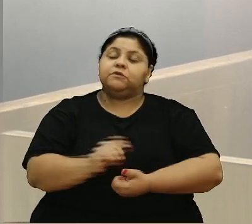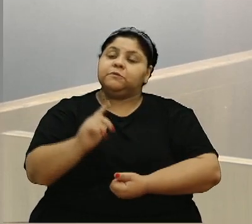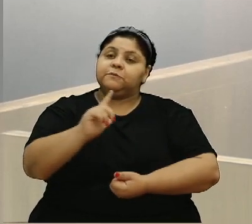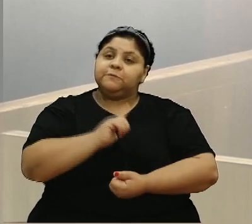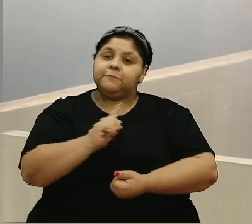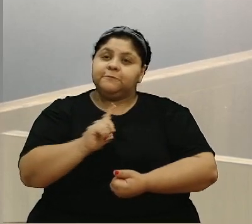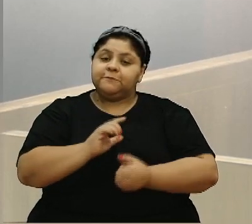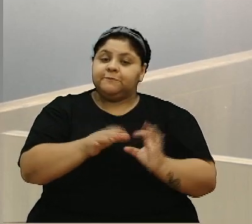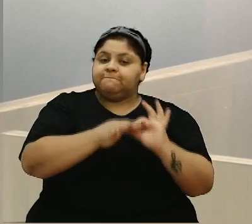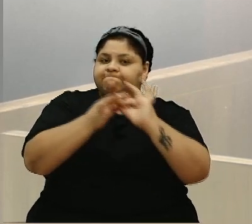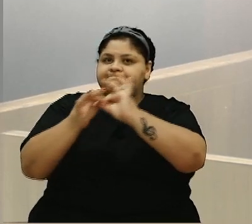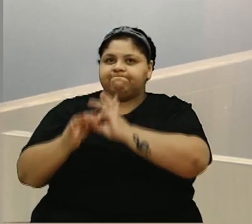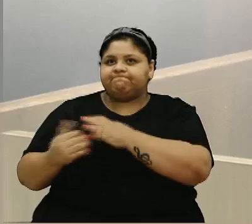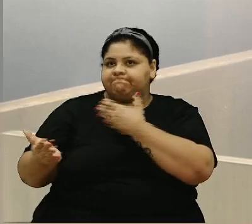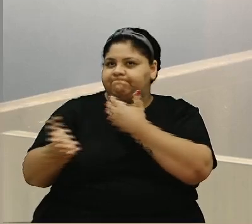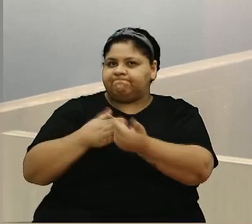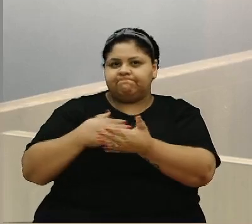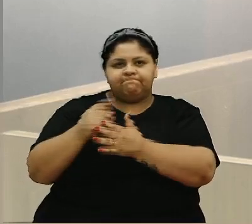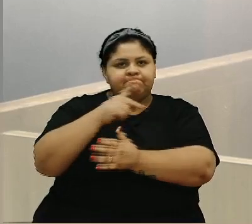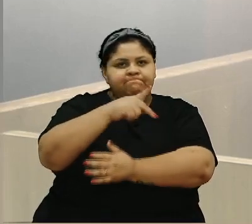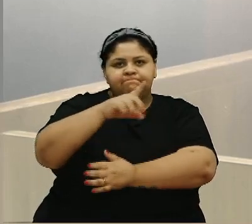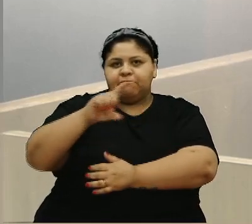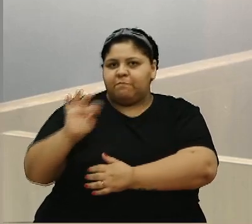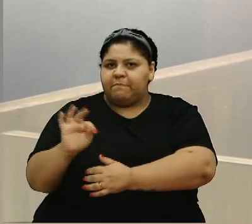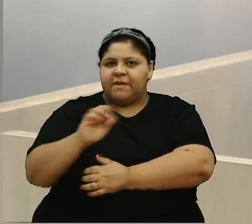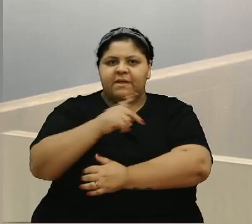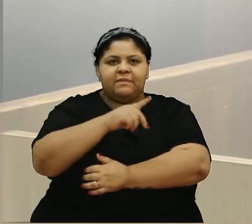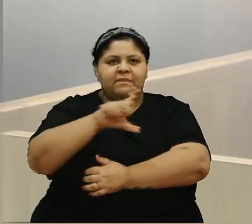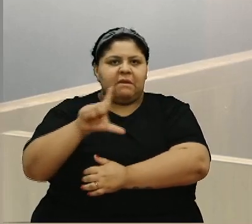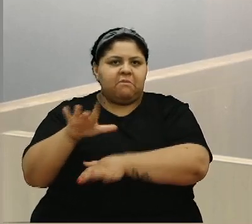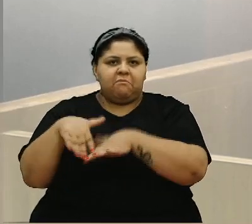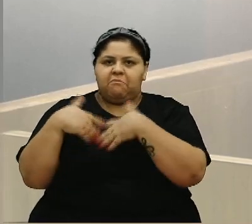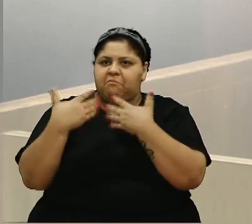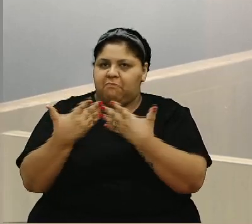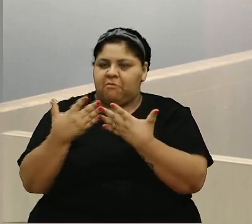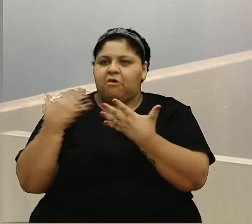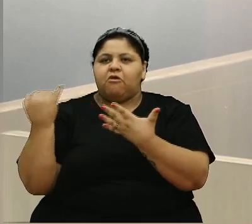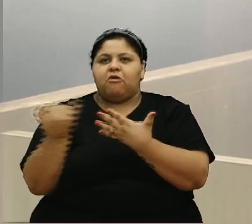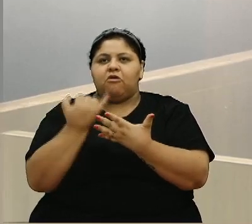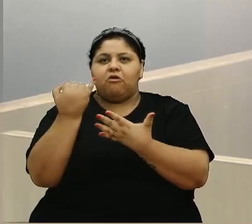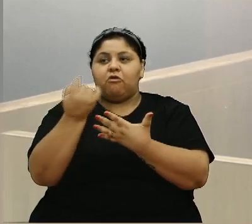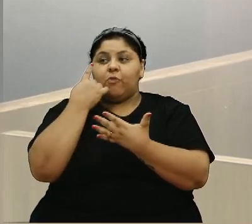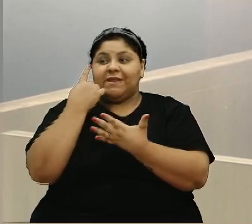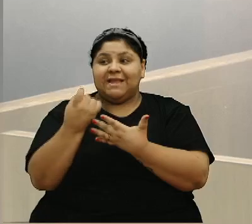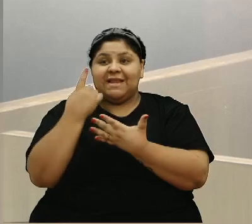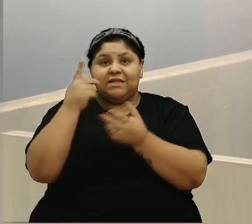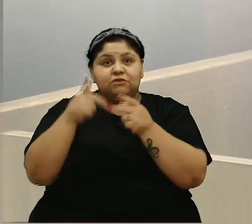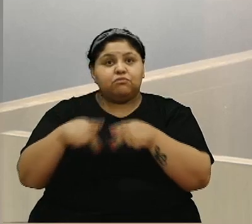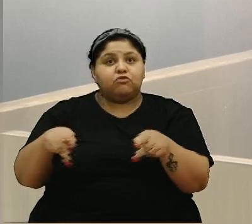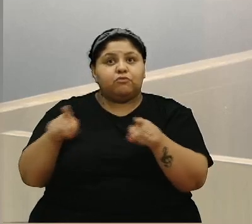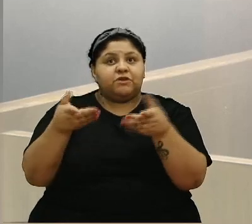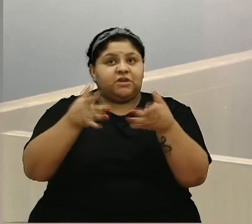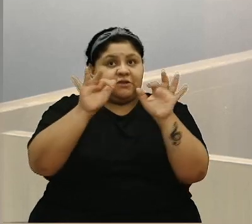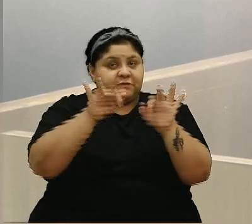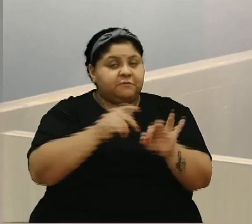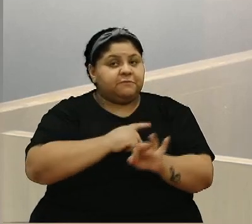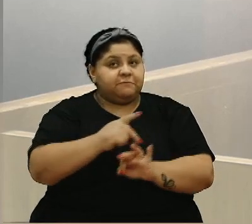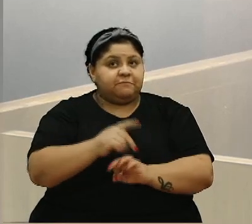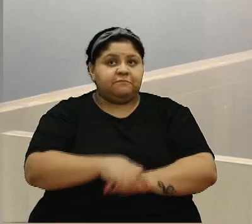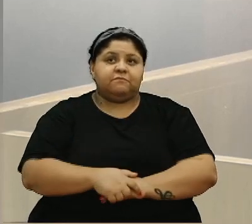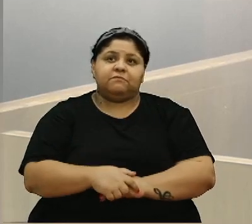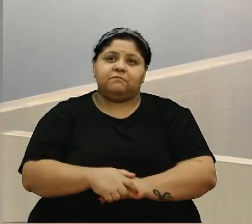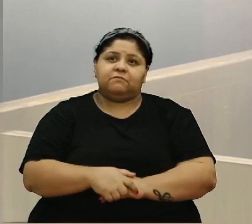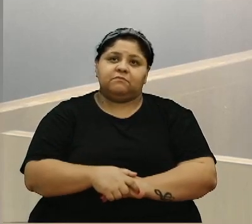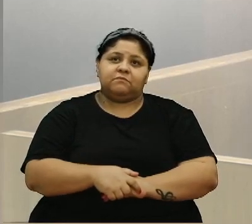esse elo, independente se é PT, se é PL, se é o quê, o importante é o interesse público. Eu já estou encerrando, presidente. O importante é o